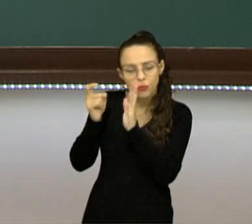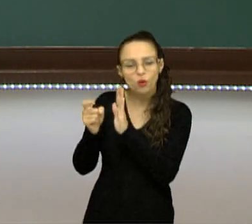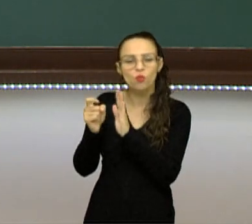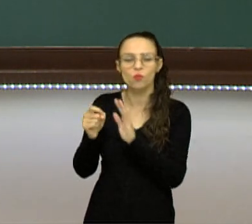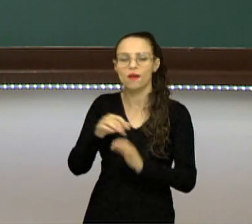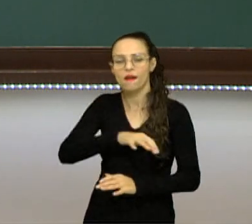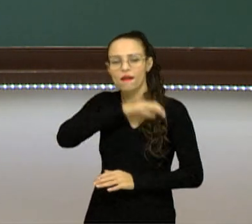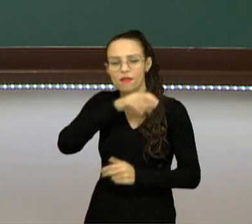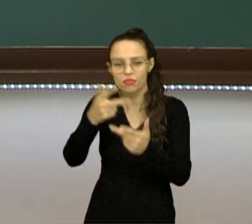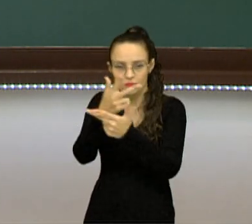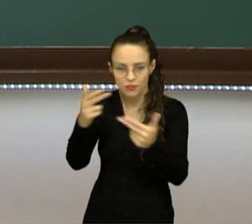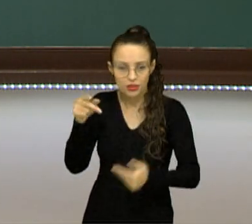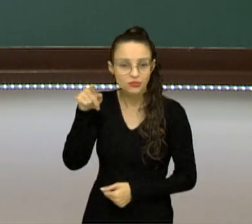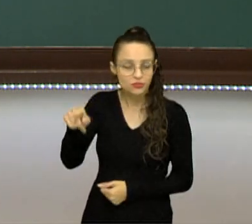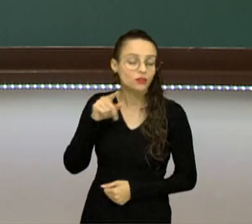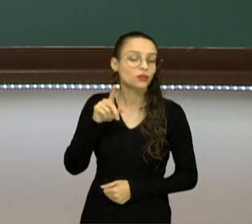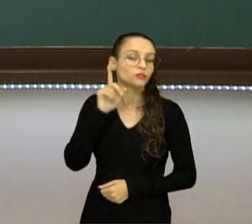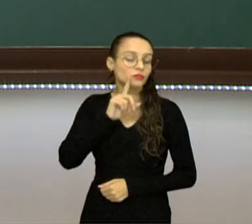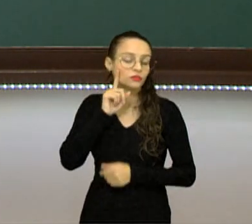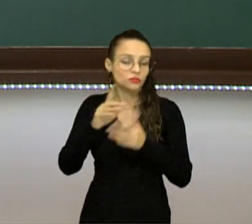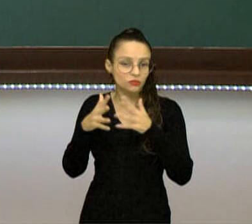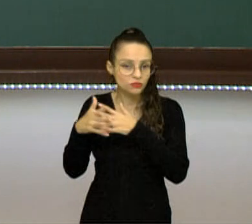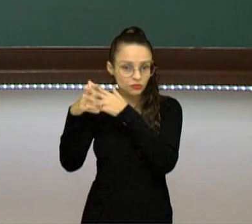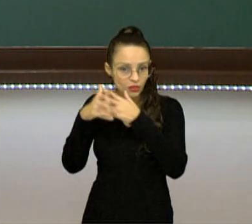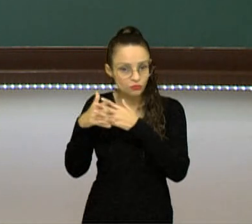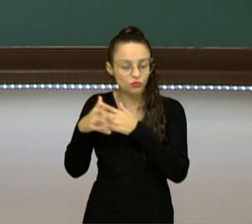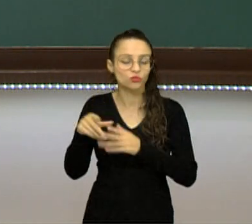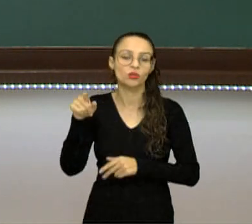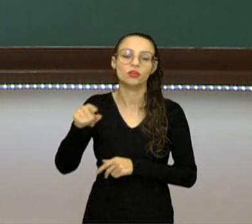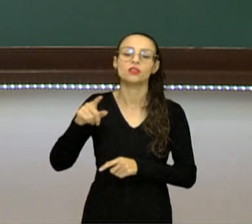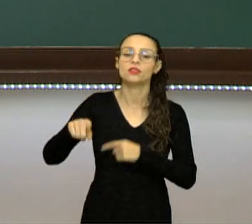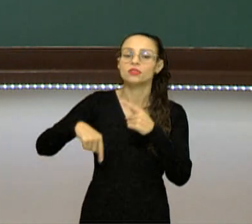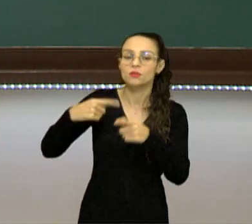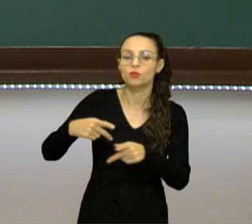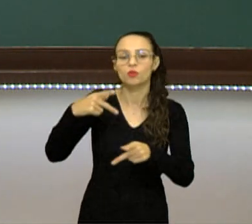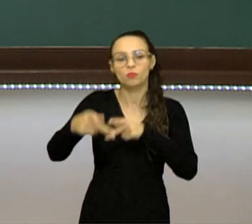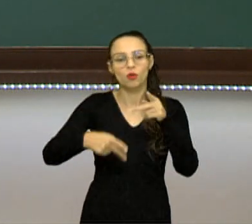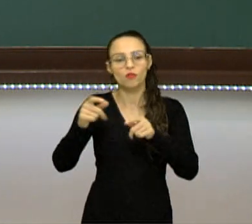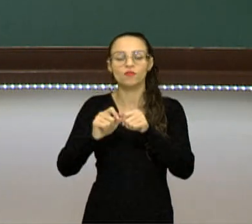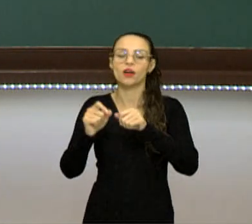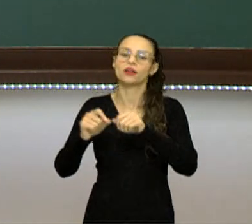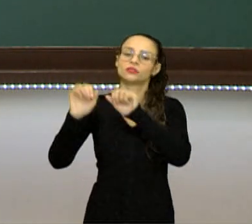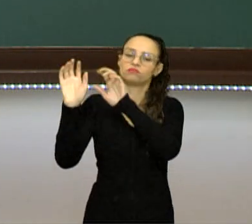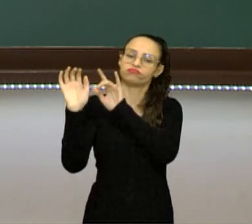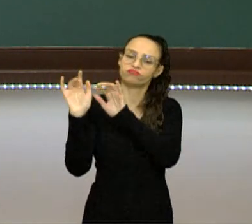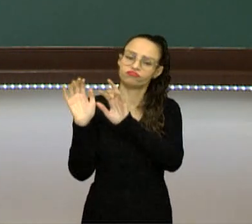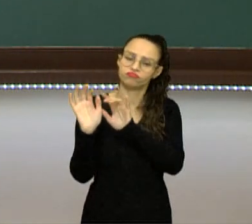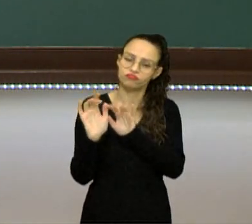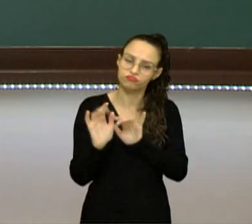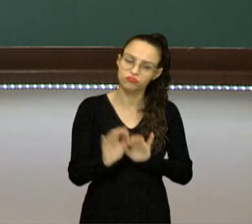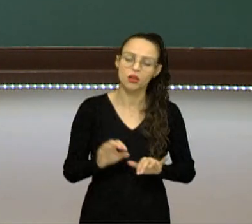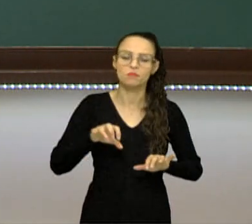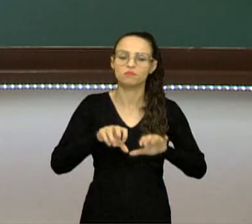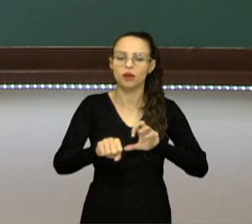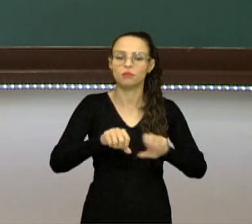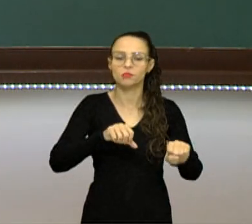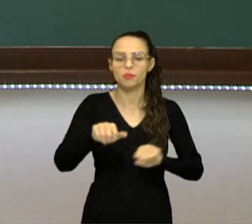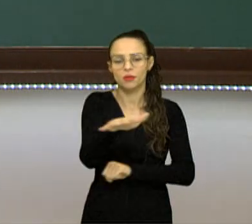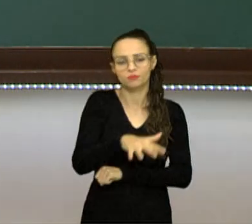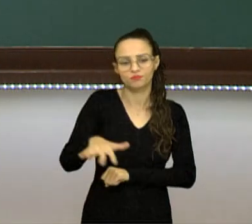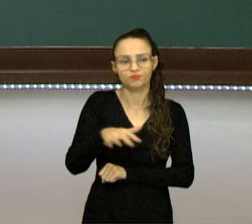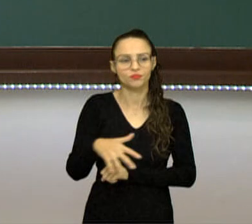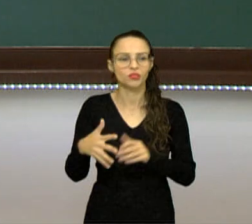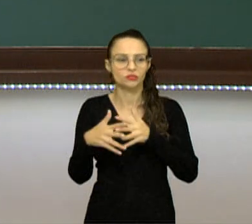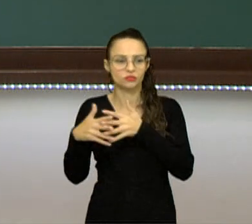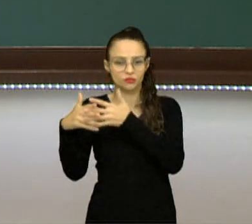dos Estados Unidos, na região do Alasca. Ok? Desses povos, depois eles vão fazendo a migração para baixo, né, ocupando a região dos Estados Unidos.